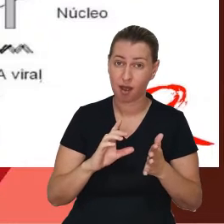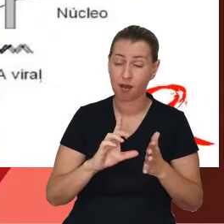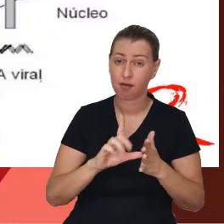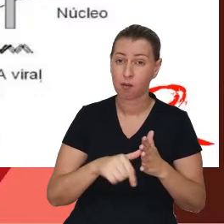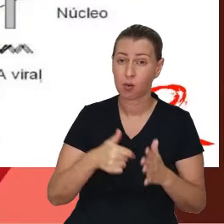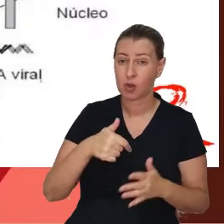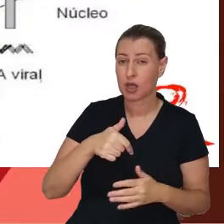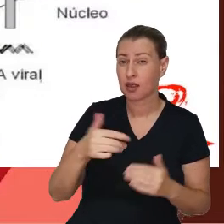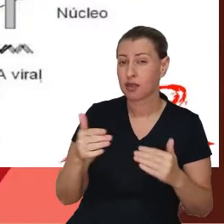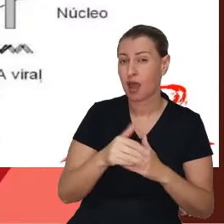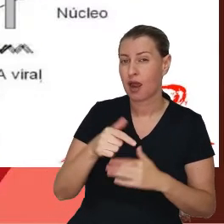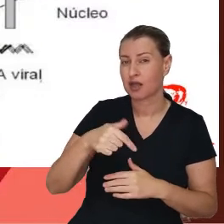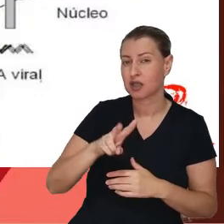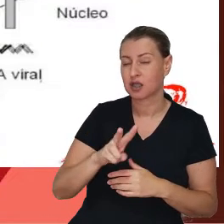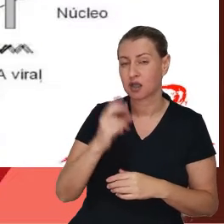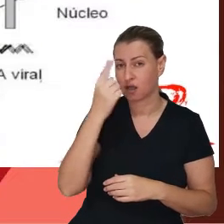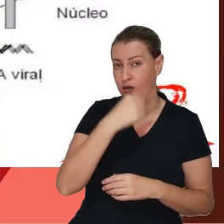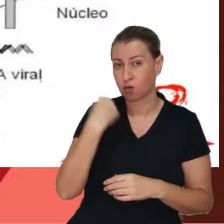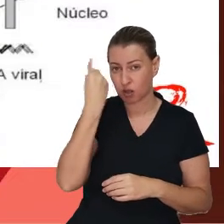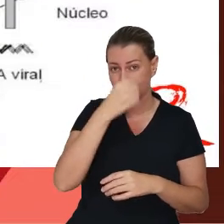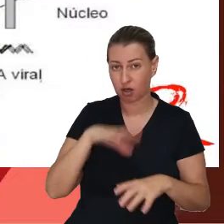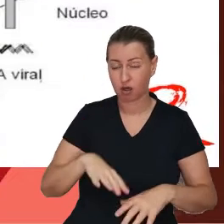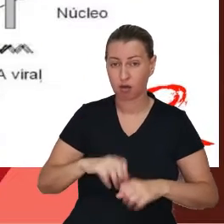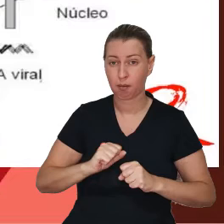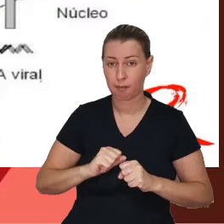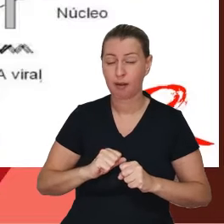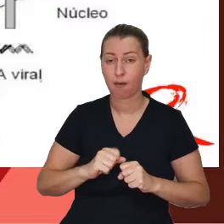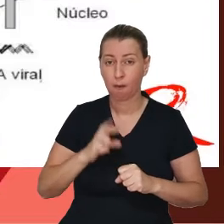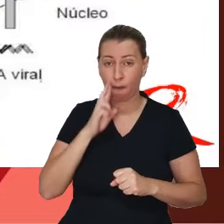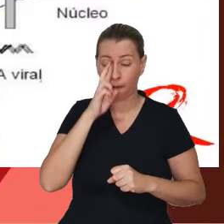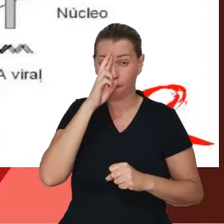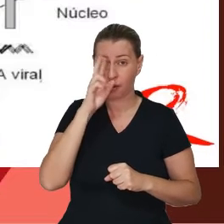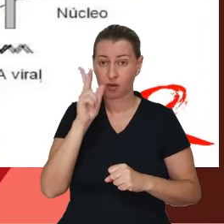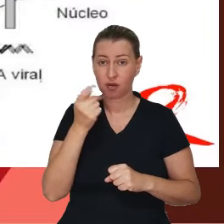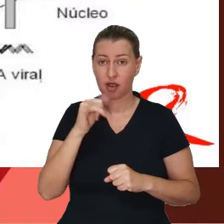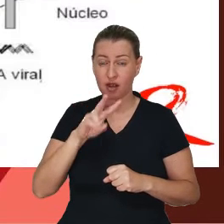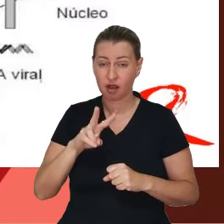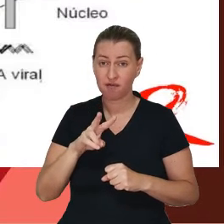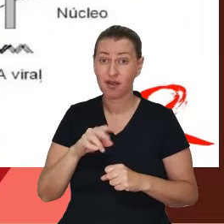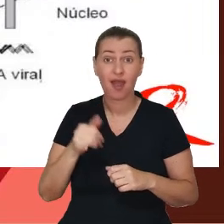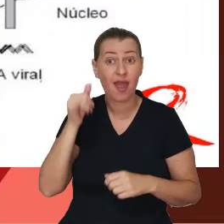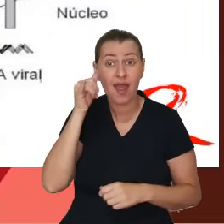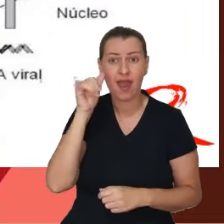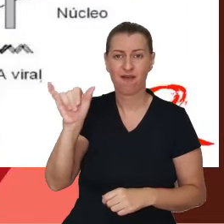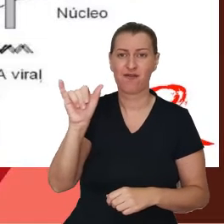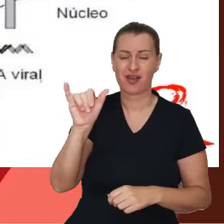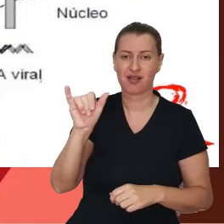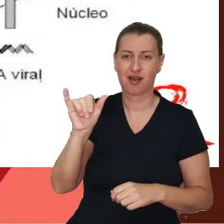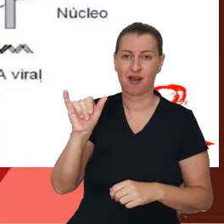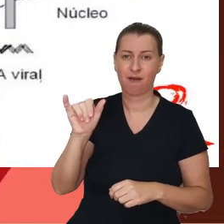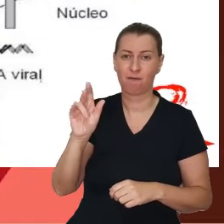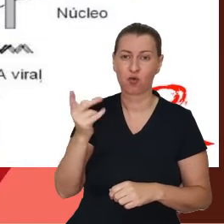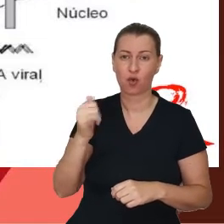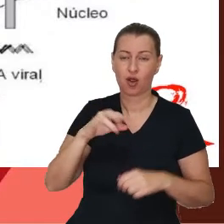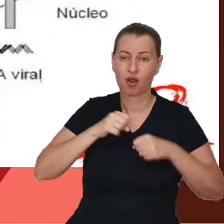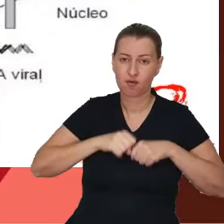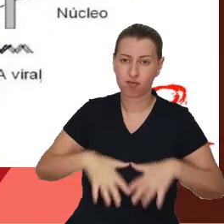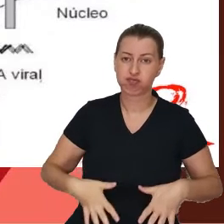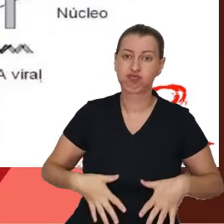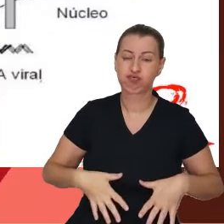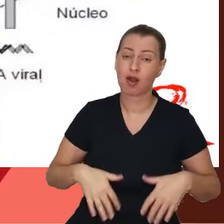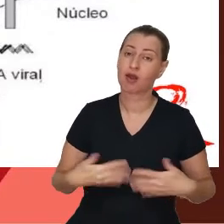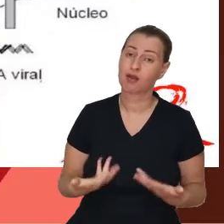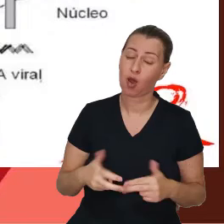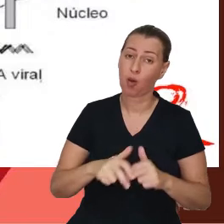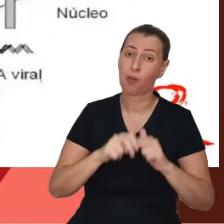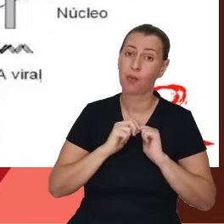infecção, após a exposição de risco, ele consegue evitar a infecção, ele reduz muito a chance de eu me infectar.